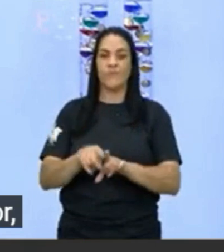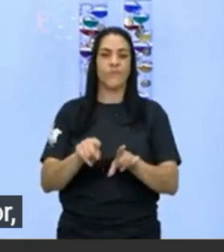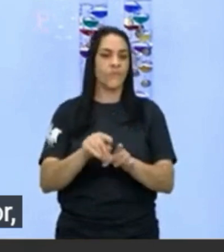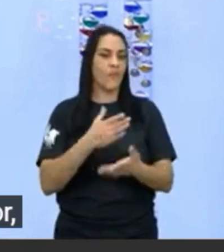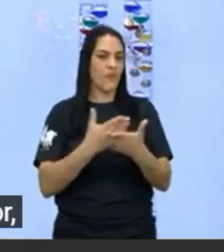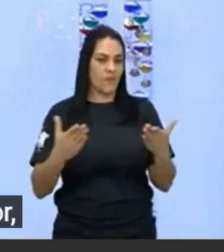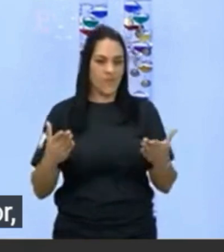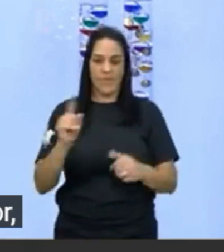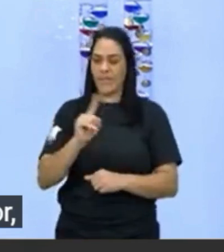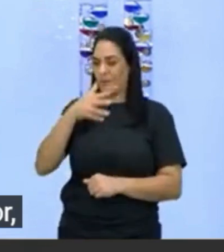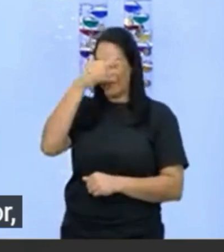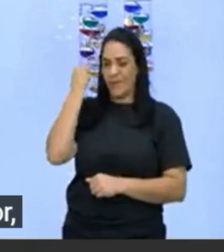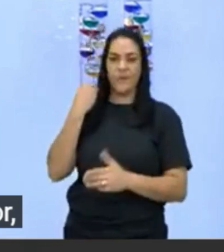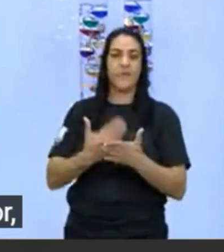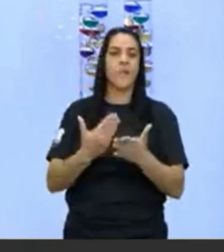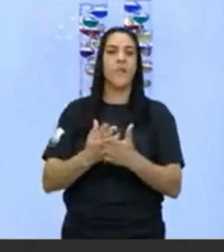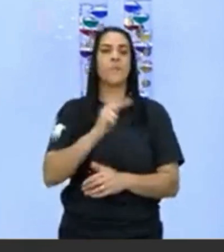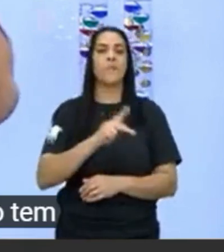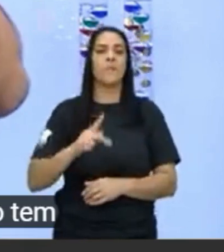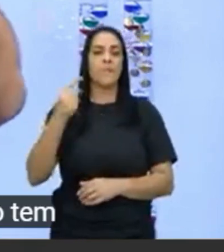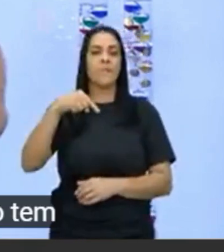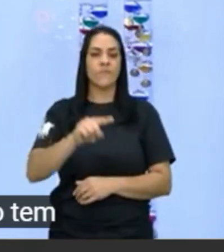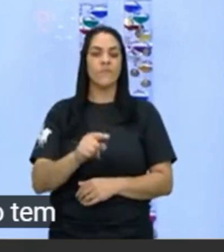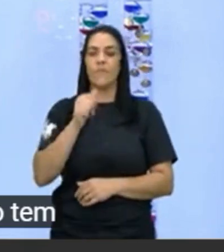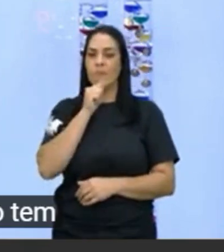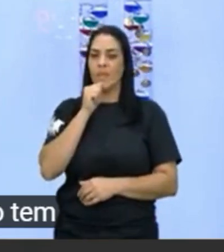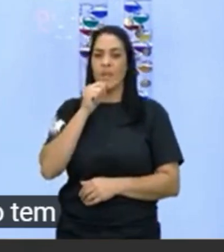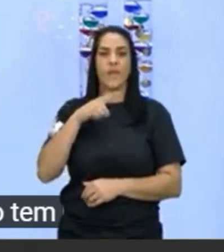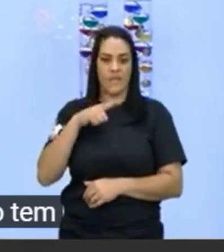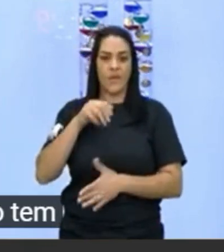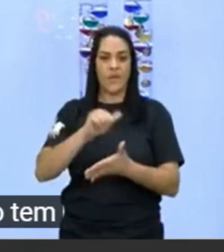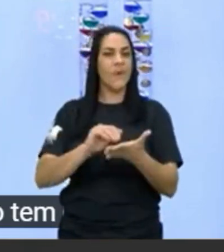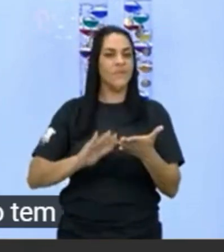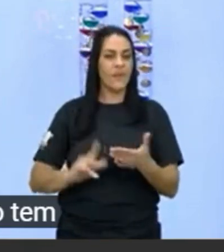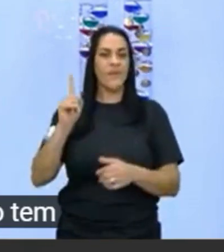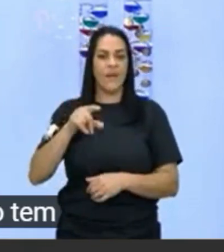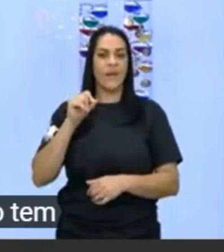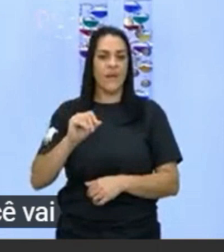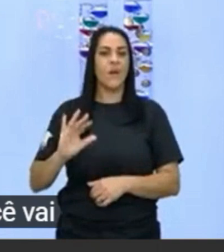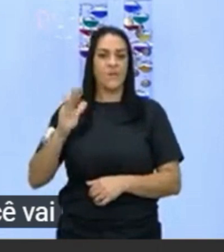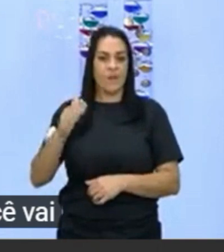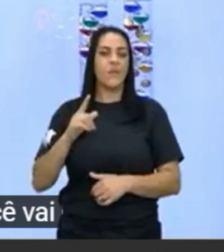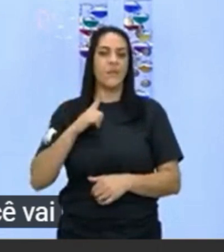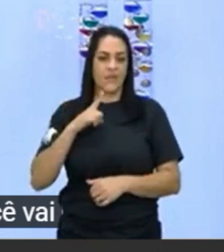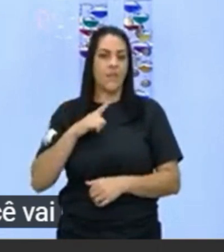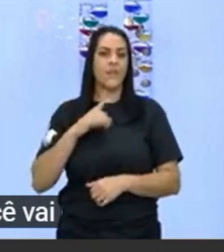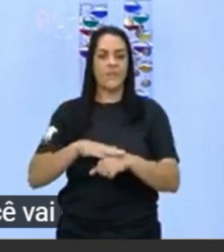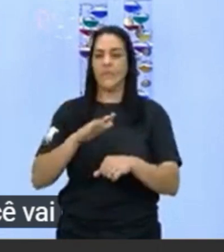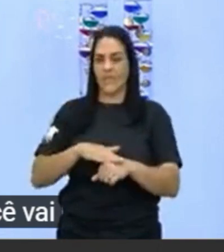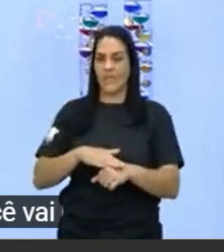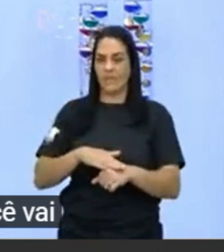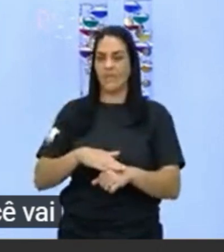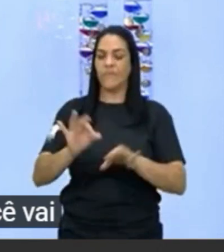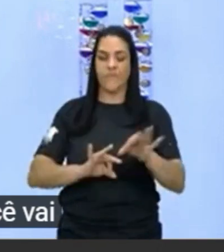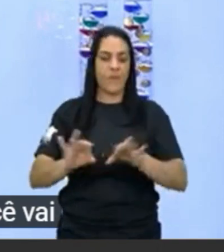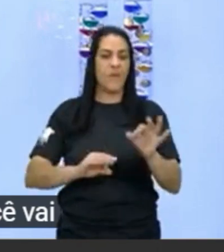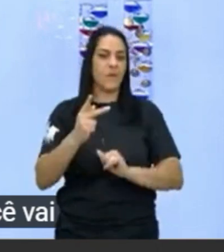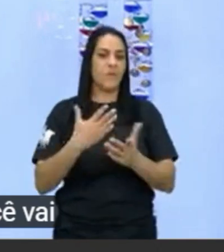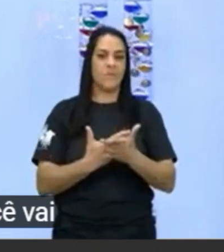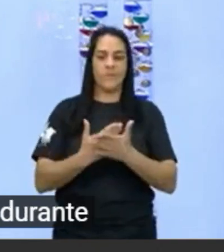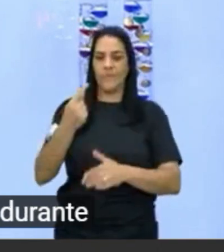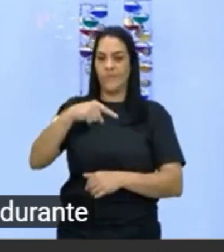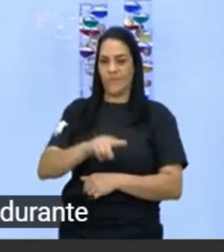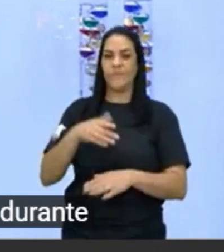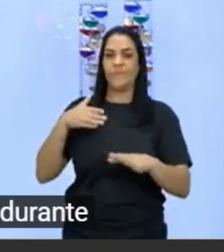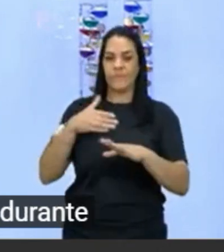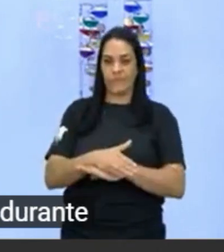Fora isso, não se esqueça que nessa aula, professor, vocês ainda têm uma tarefa, que é a tarefa que o aluno tem que realizar. Ou seja, no planejamento da sua